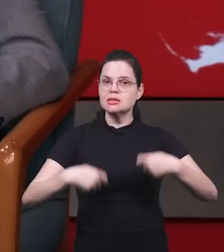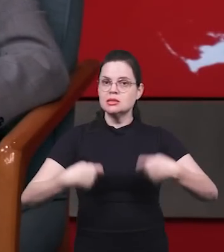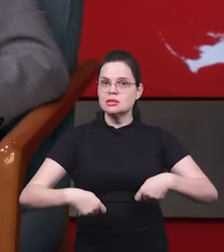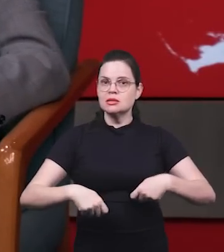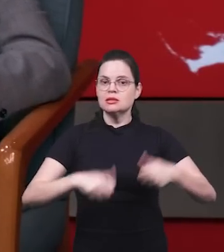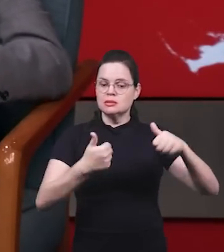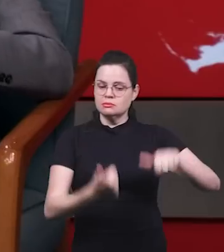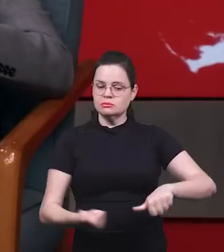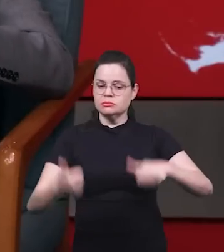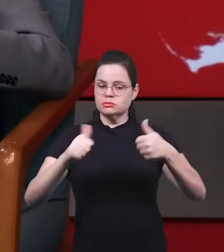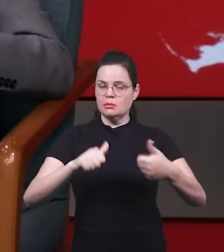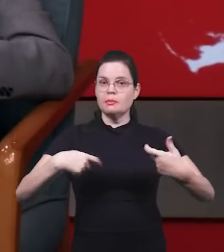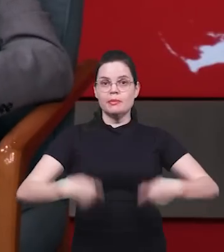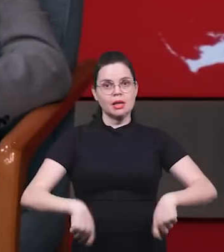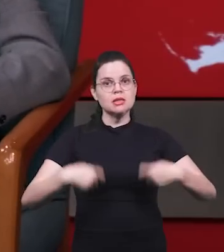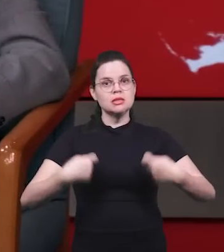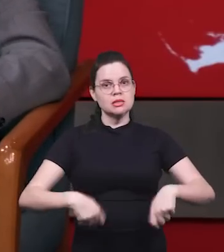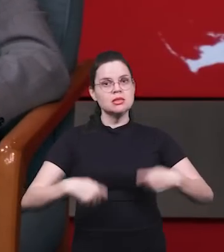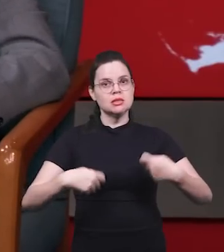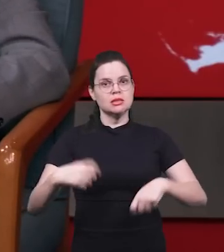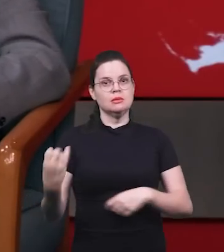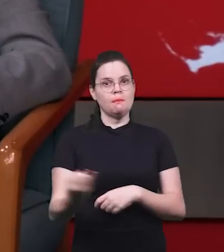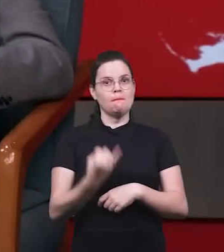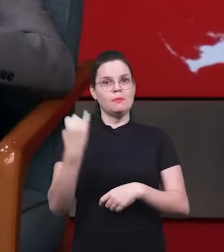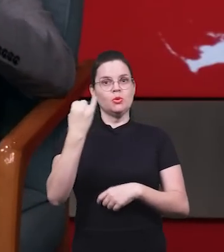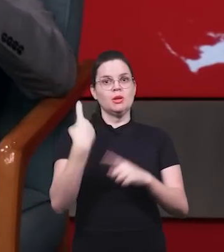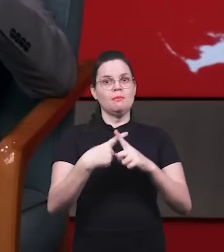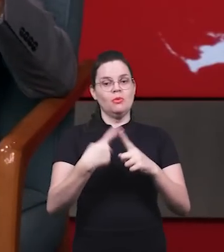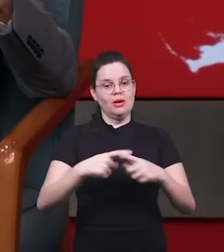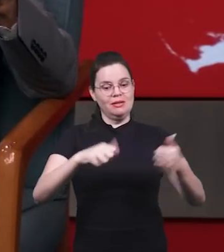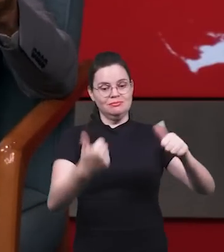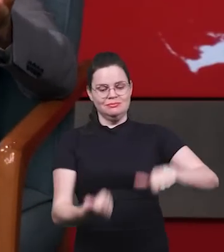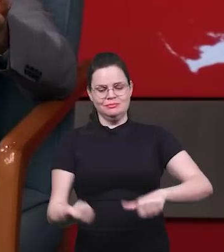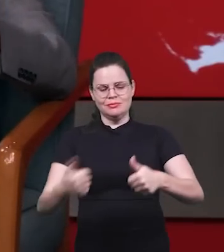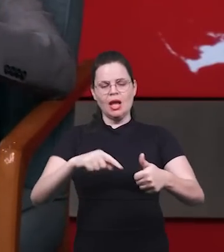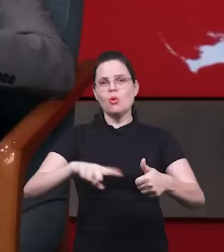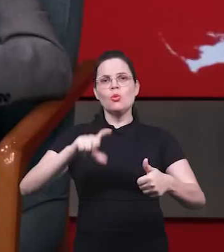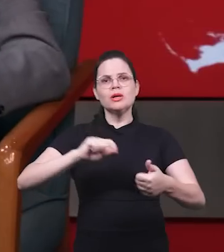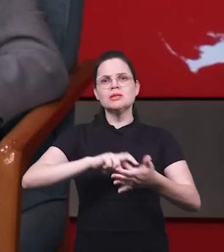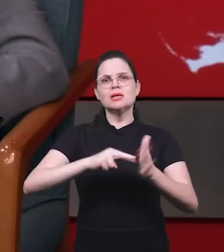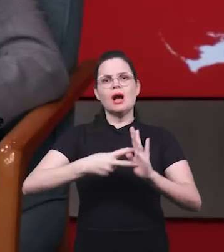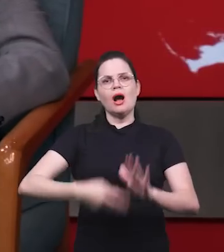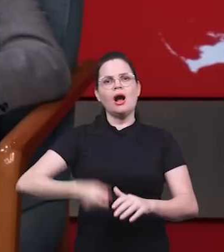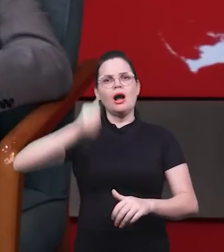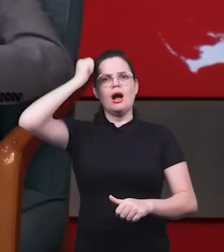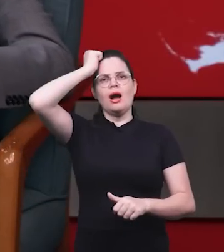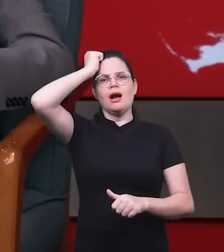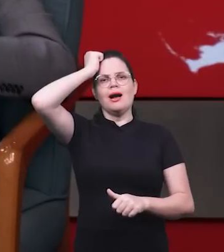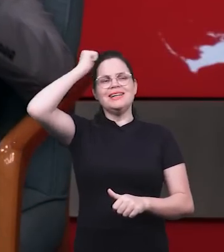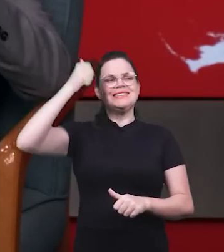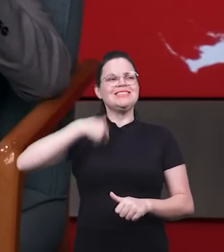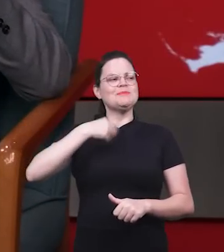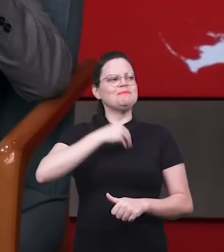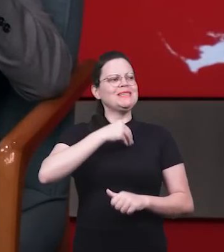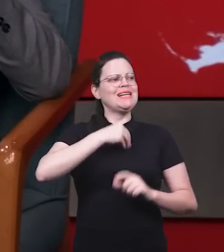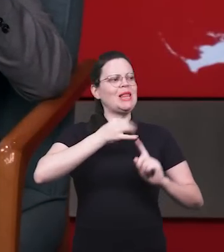necessário, né, passar por esse batismo, o batismo de arrependimento. É por